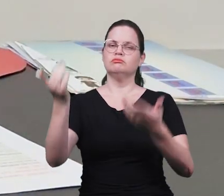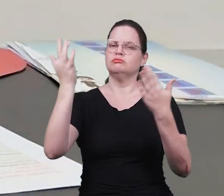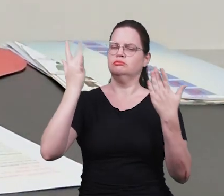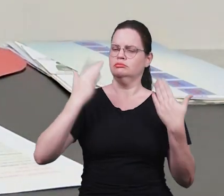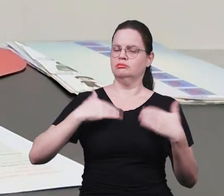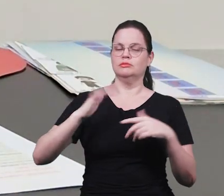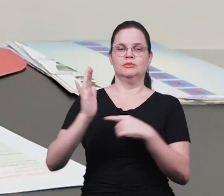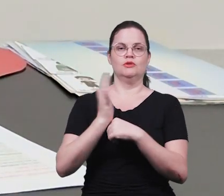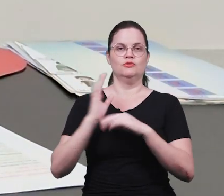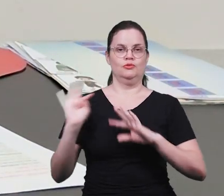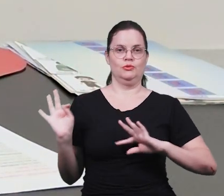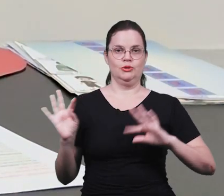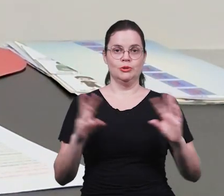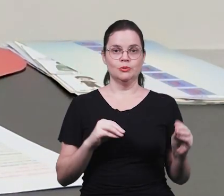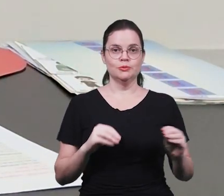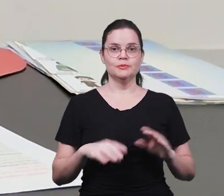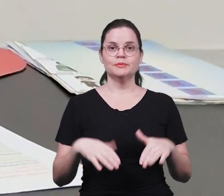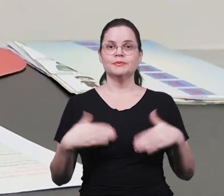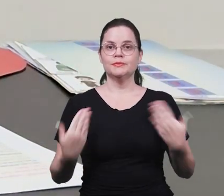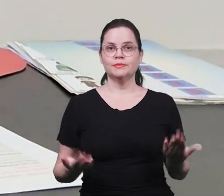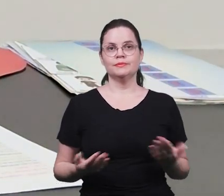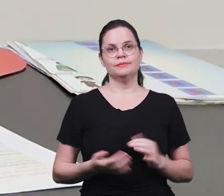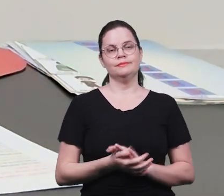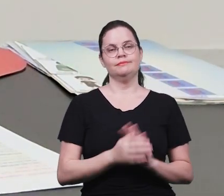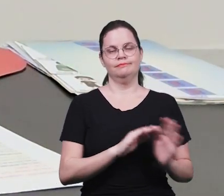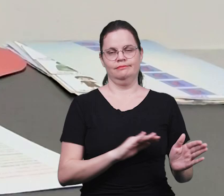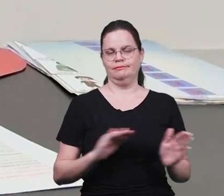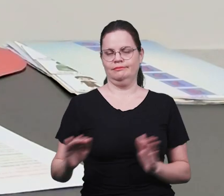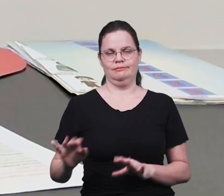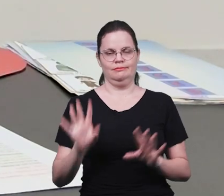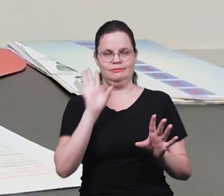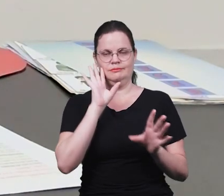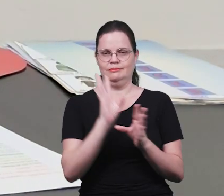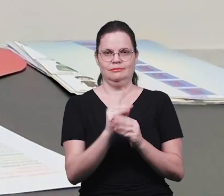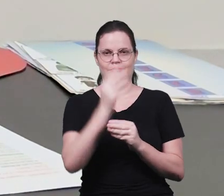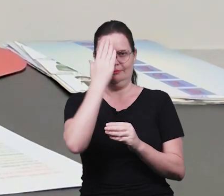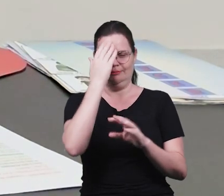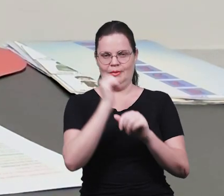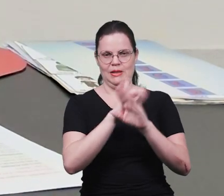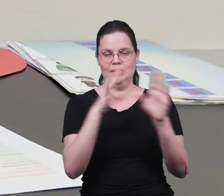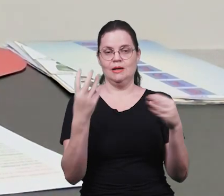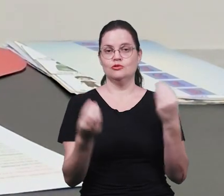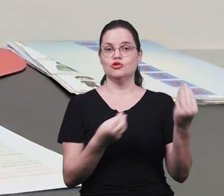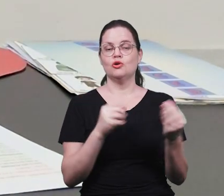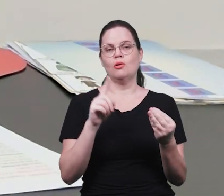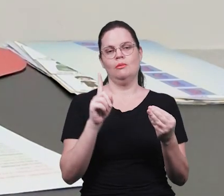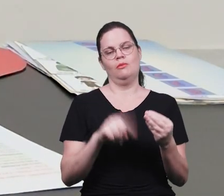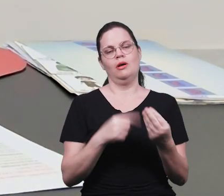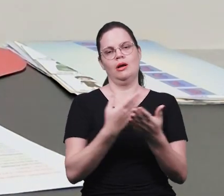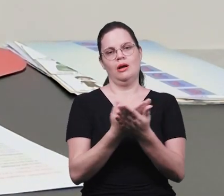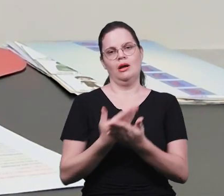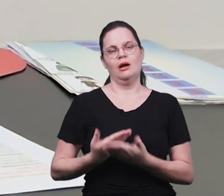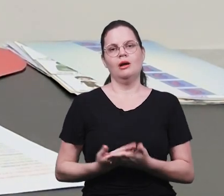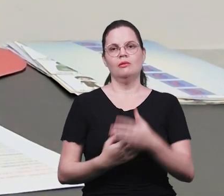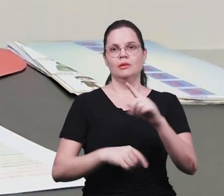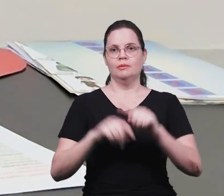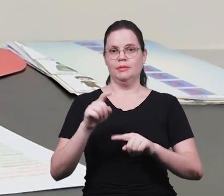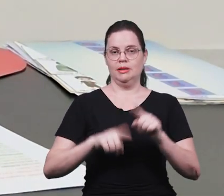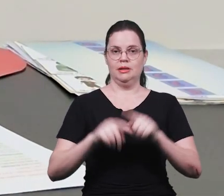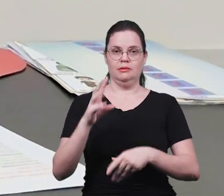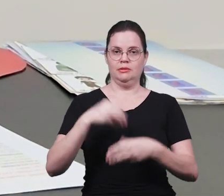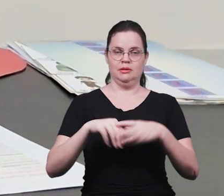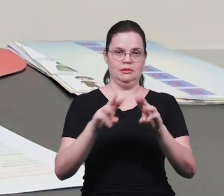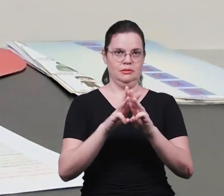nos ajuda. Então, apenas um recorte para as irmãs observarem, mas o material está todo disponível